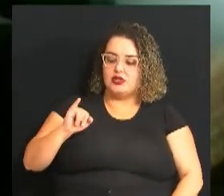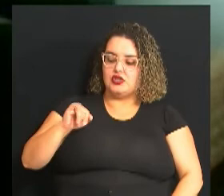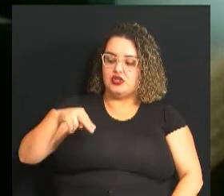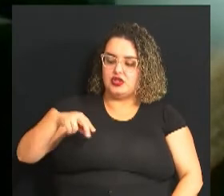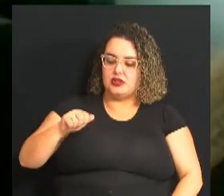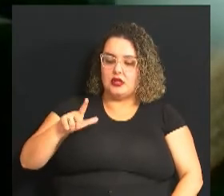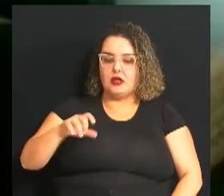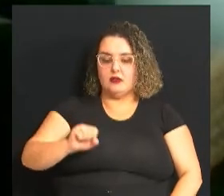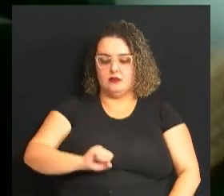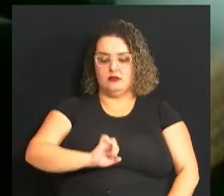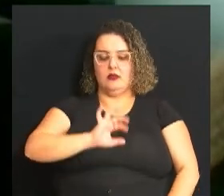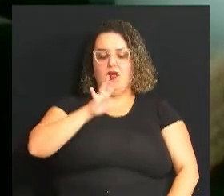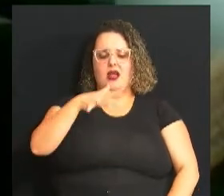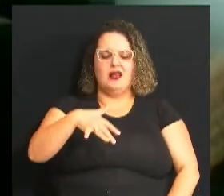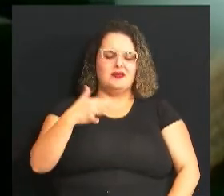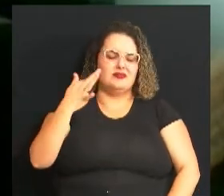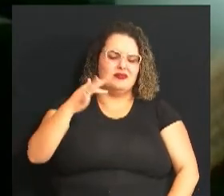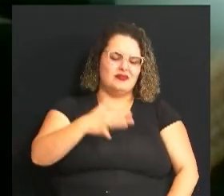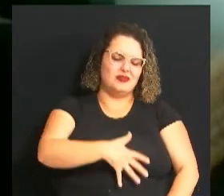dor abdominal,